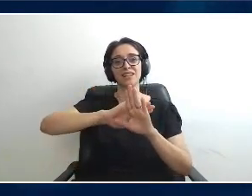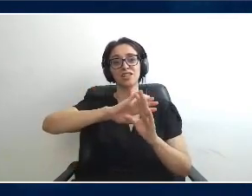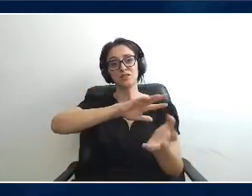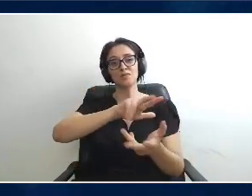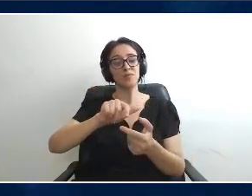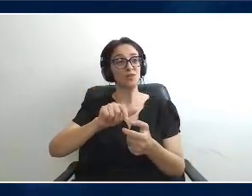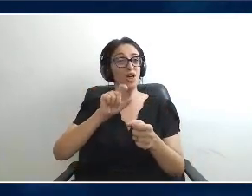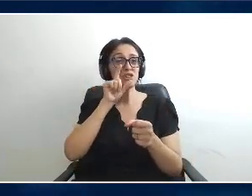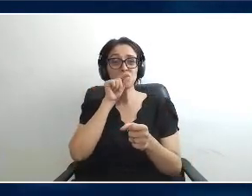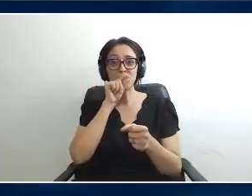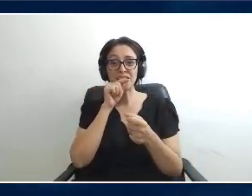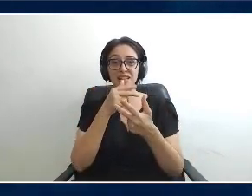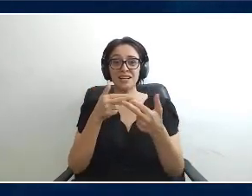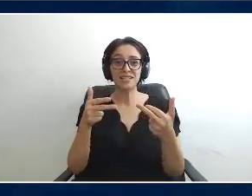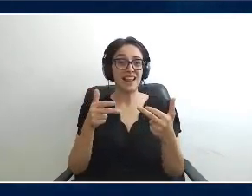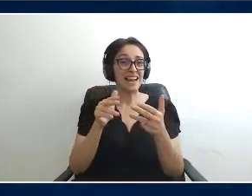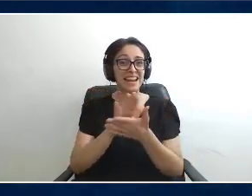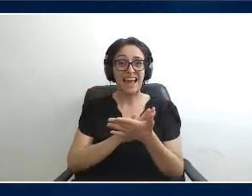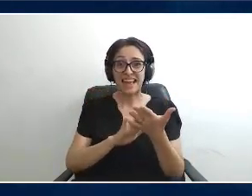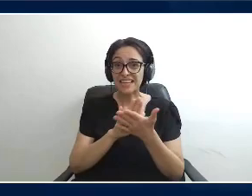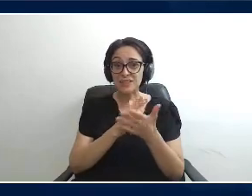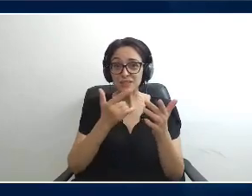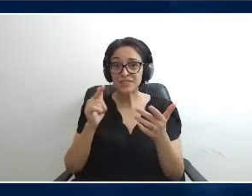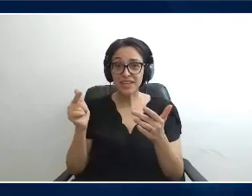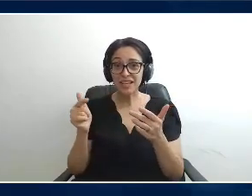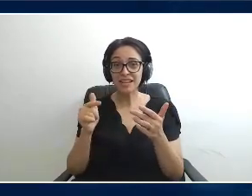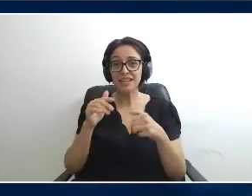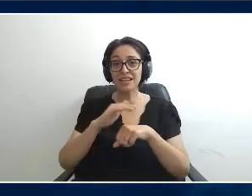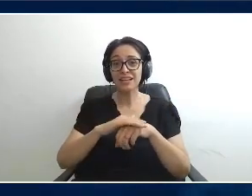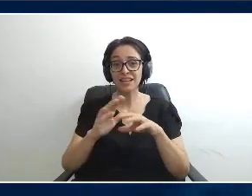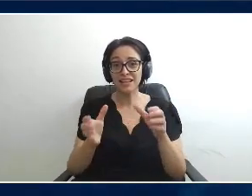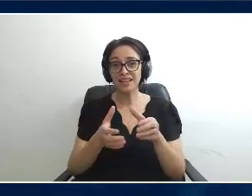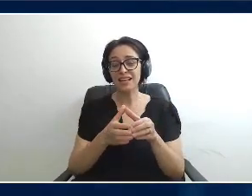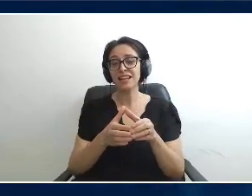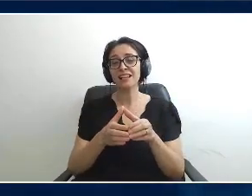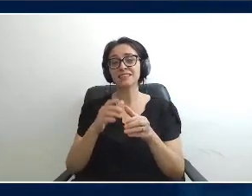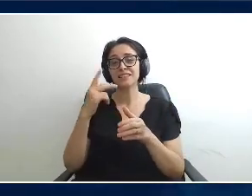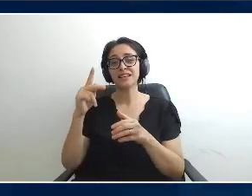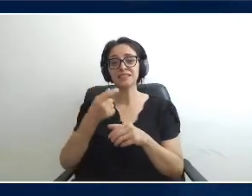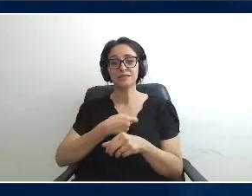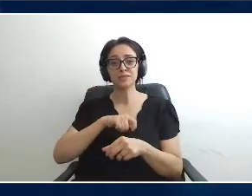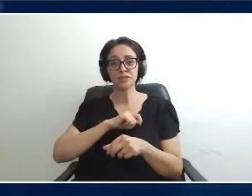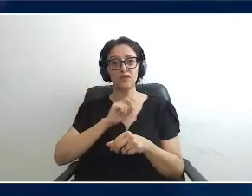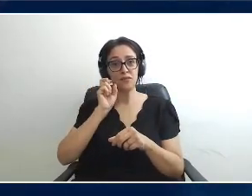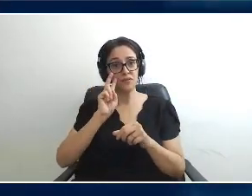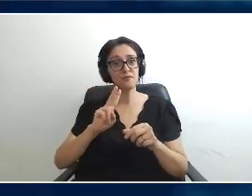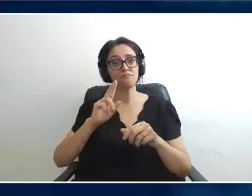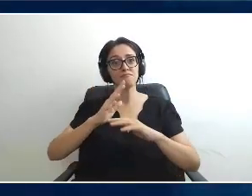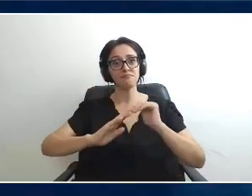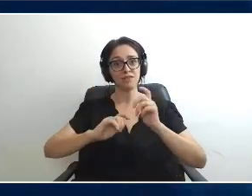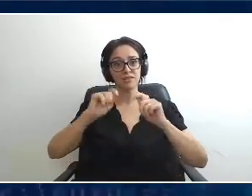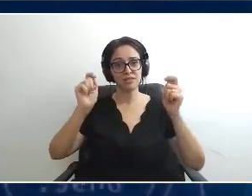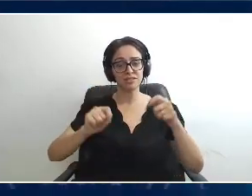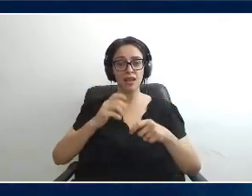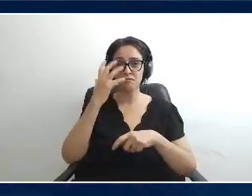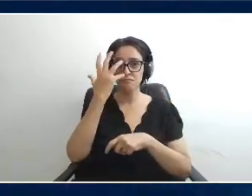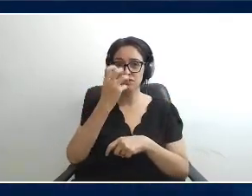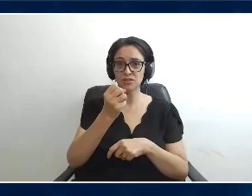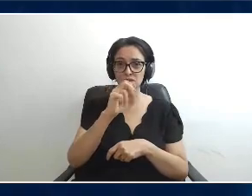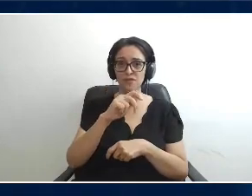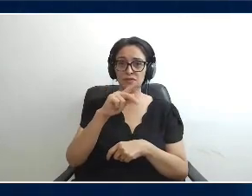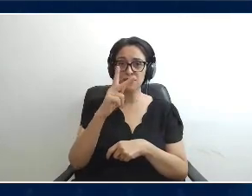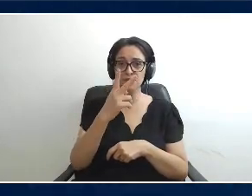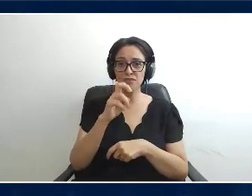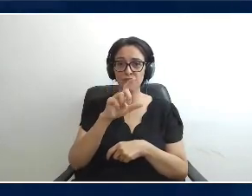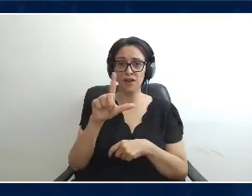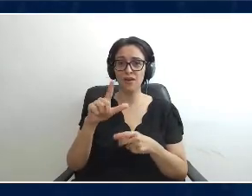nada, ele tá perdido lá. E aquele Kima Class é um espanhol que viu um potencial legal ali, se apaixonou pela FEL, gosta de Lisp, é